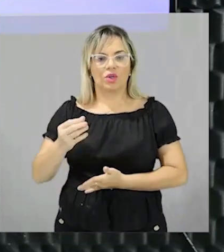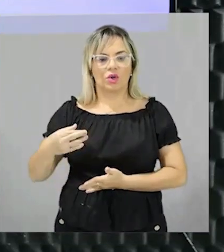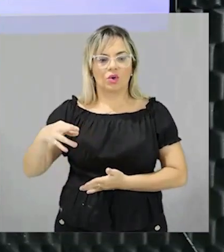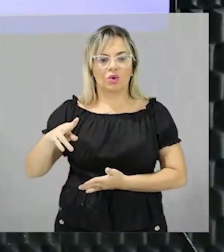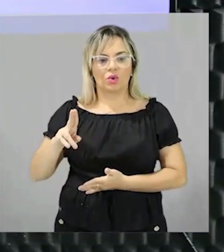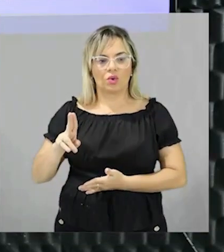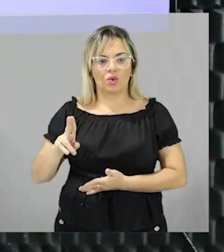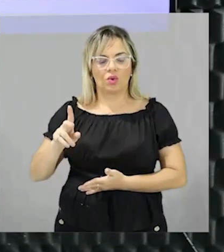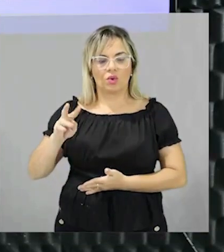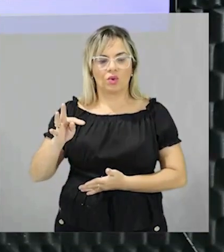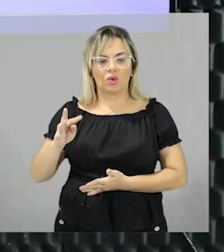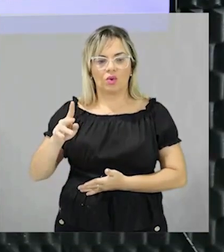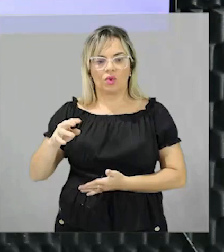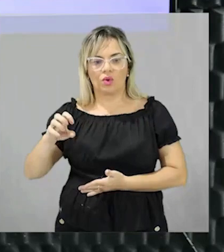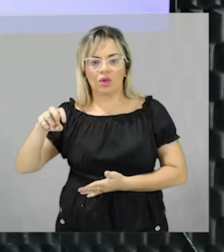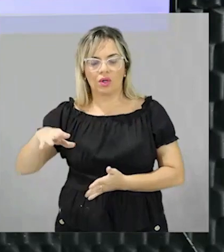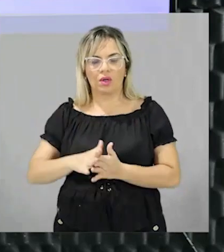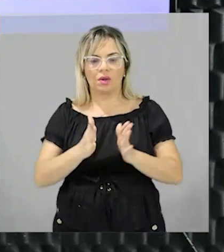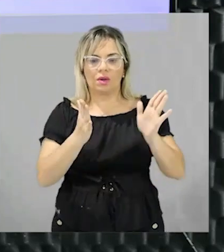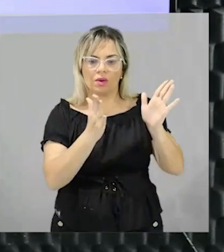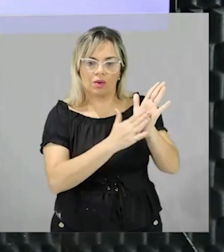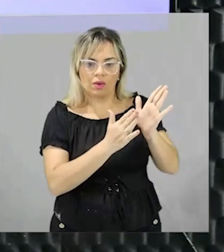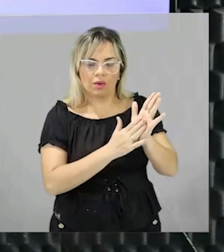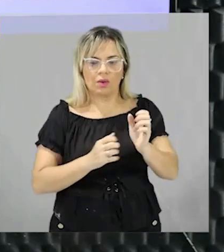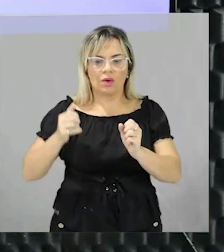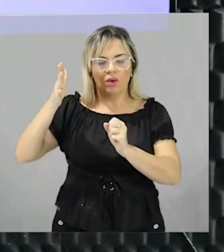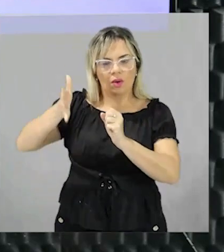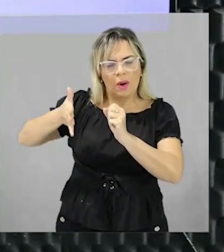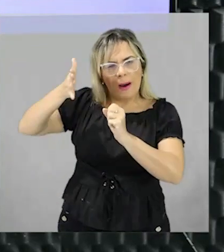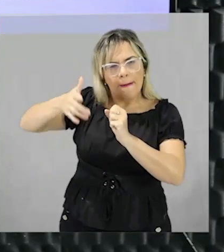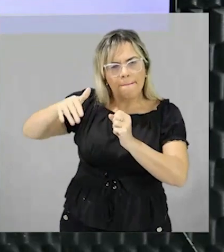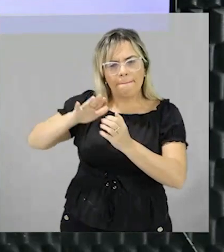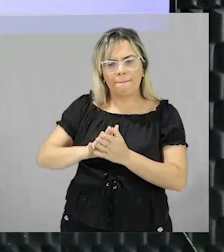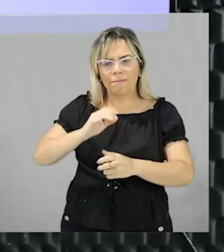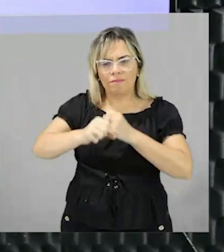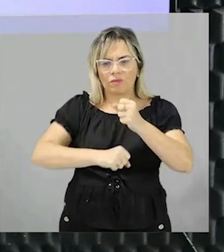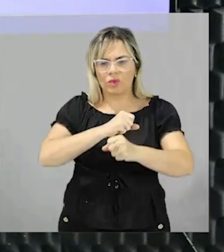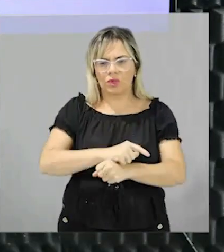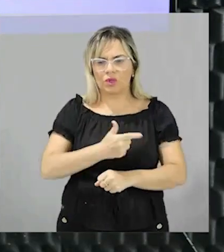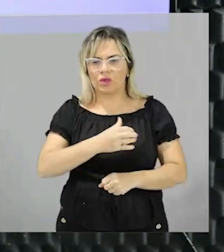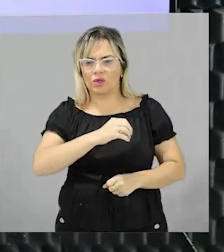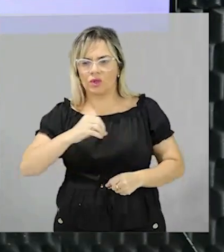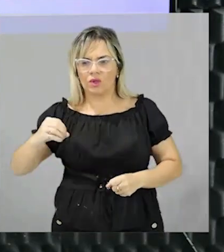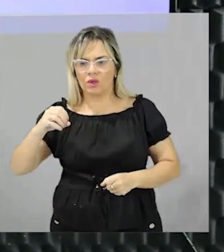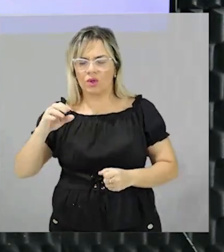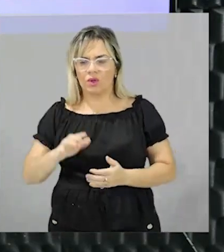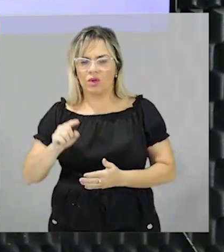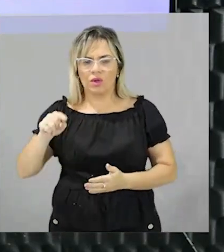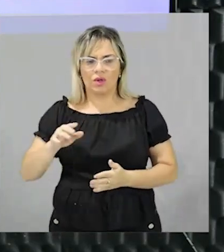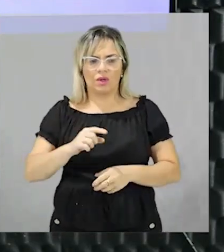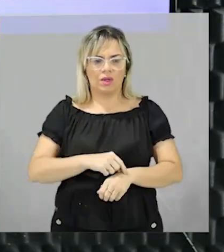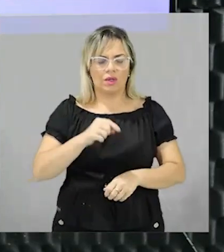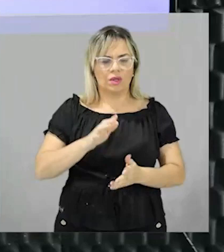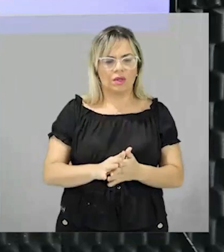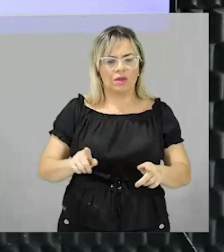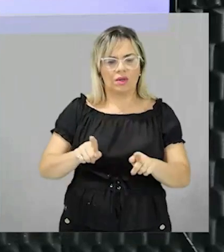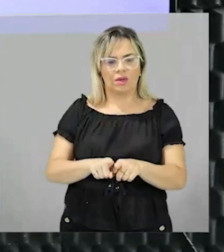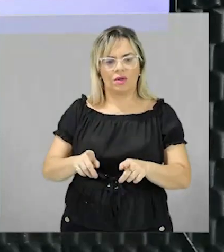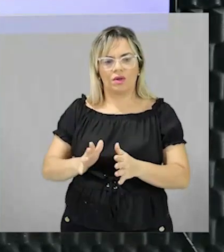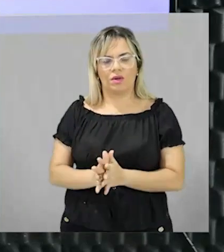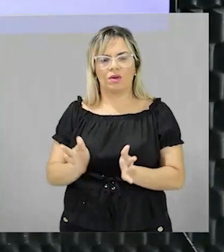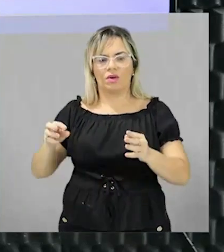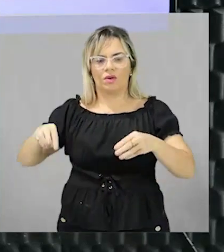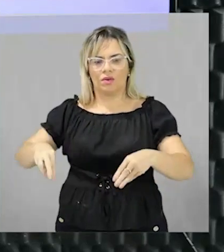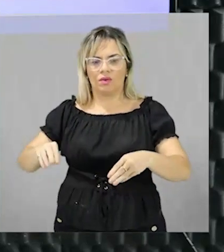propôs, durante uma conferência em 2000, ao mesmo tempo que anunciou o fim do Holoceno, que é o último período, né, que